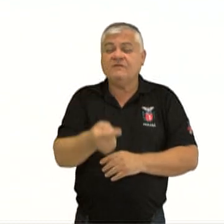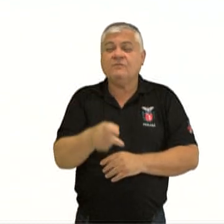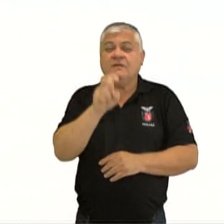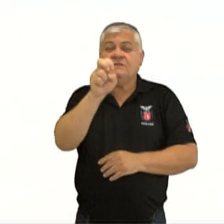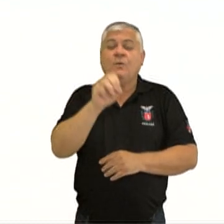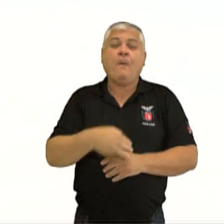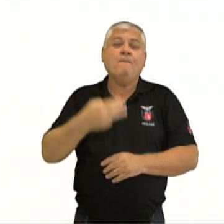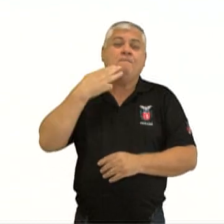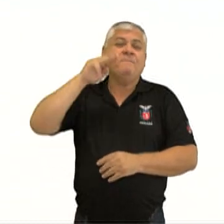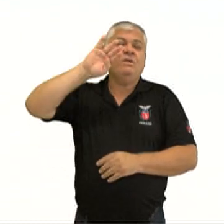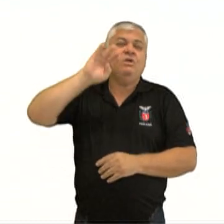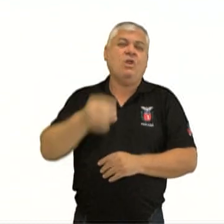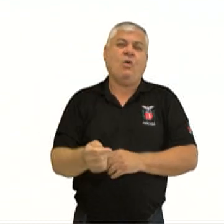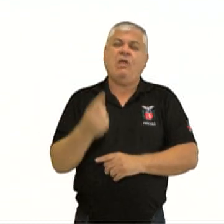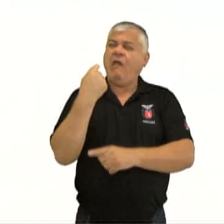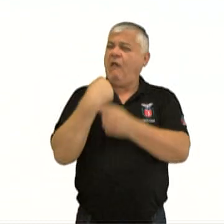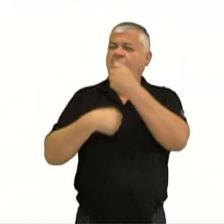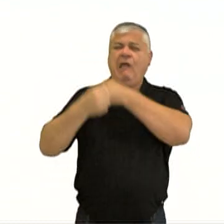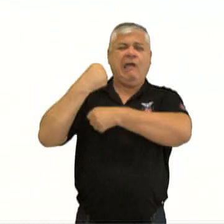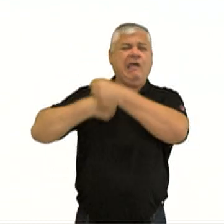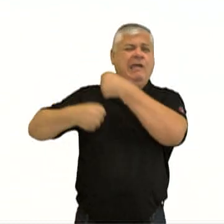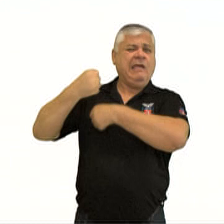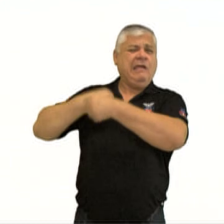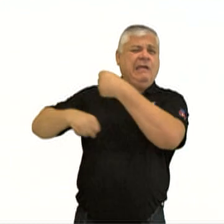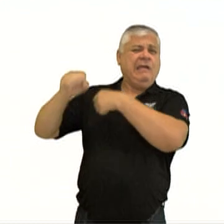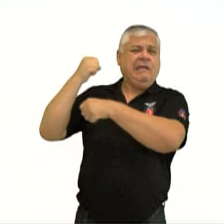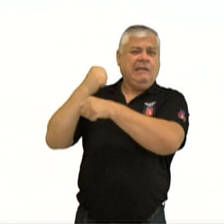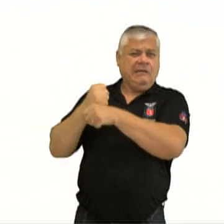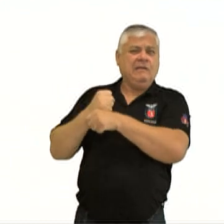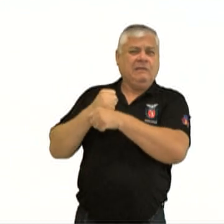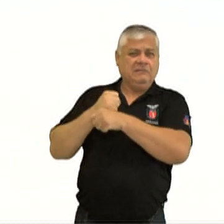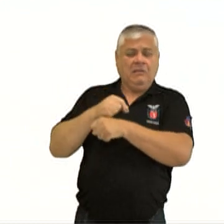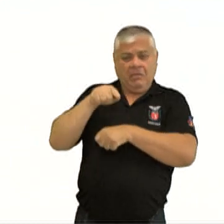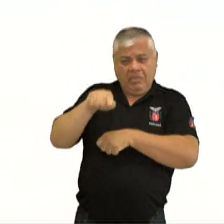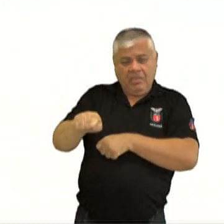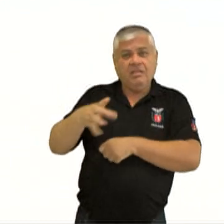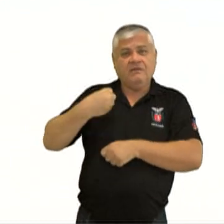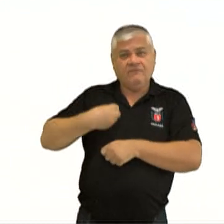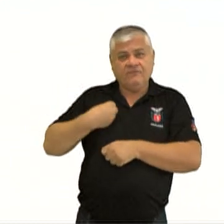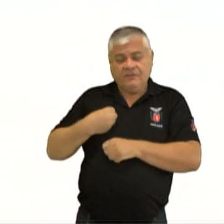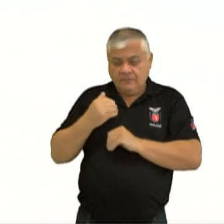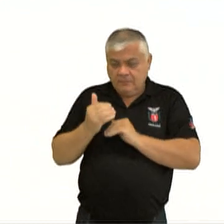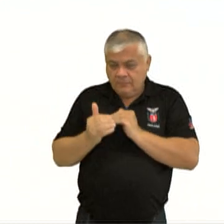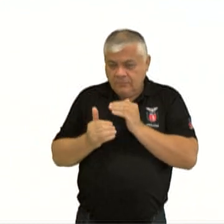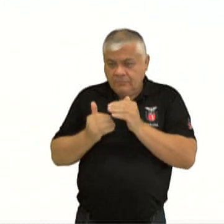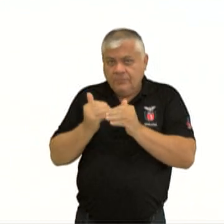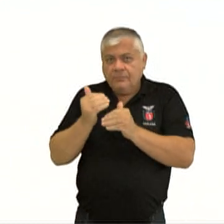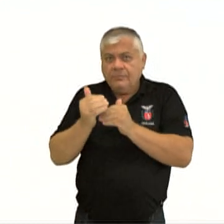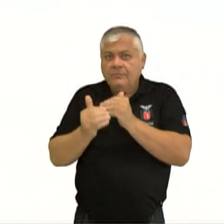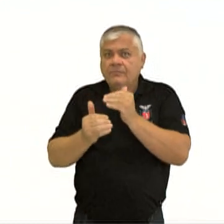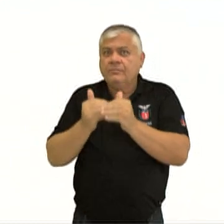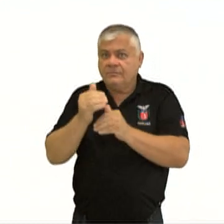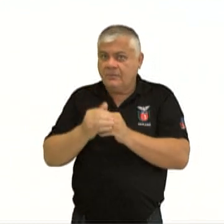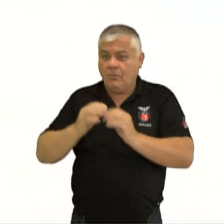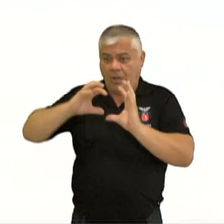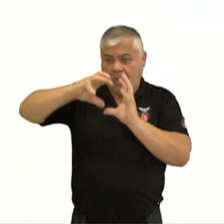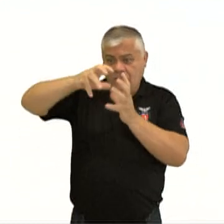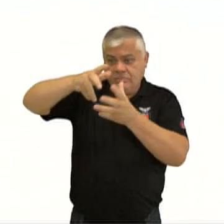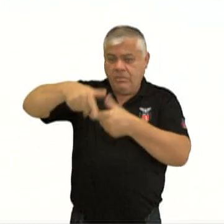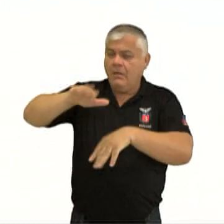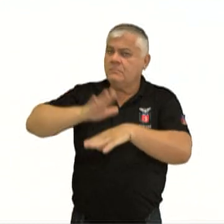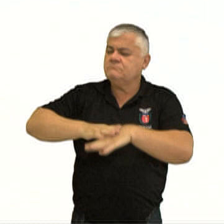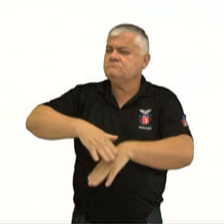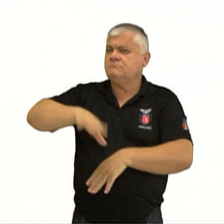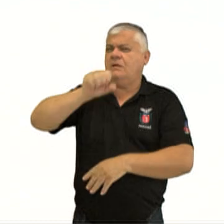apresentavam características típicas de seres vivos. Então percebam que o nosso planeta é mais antigo do que